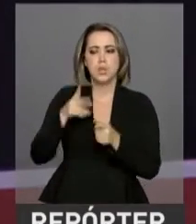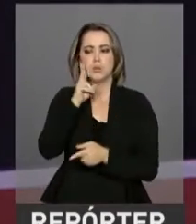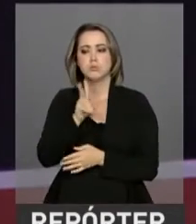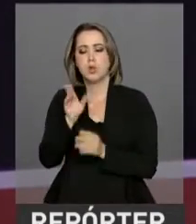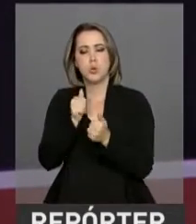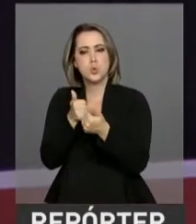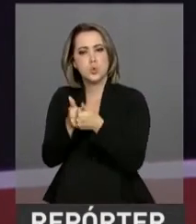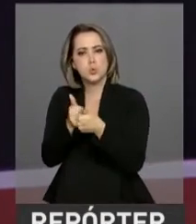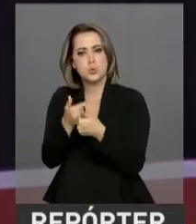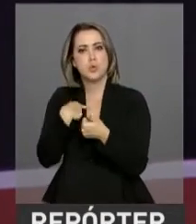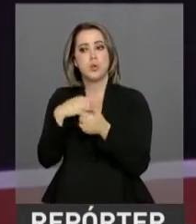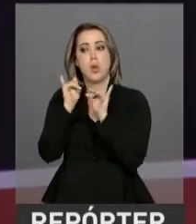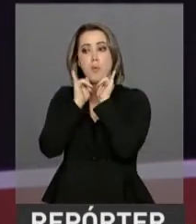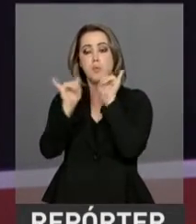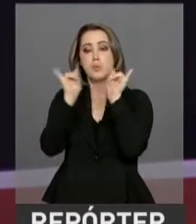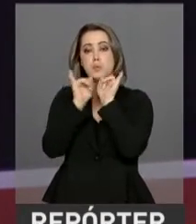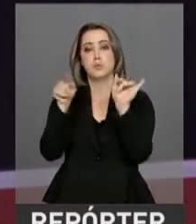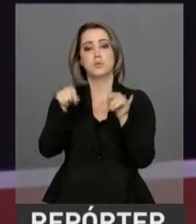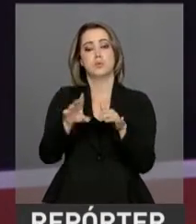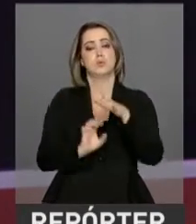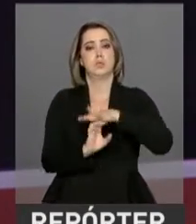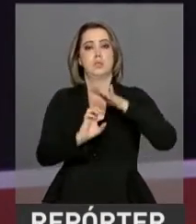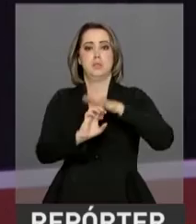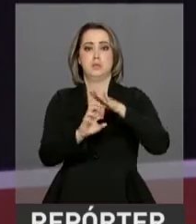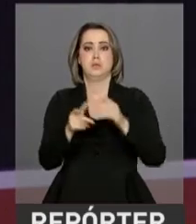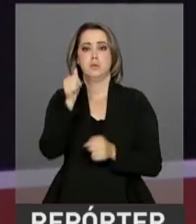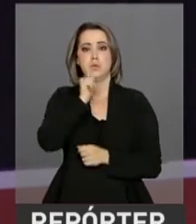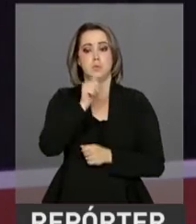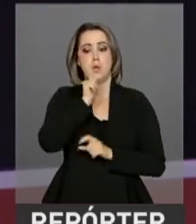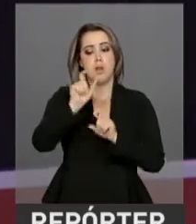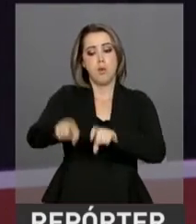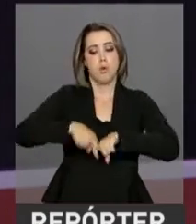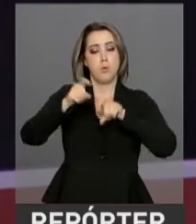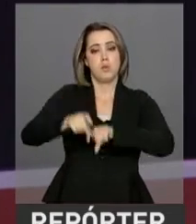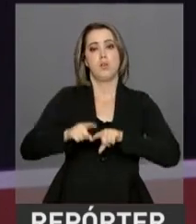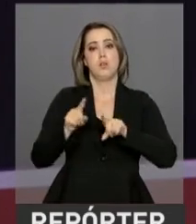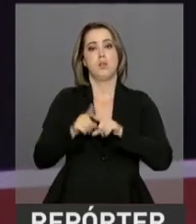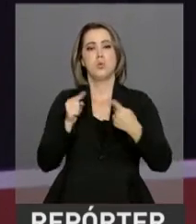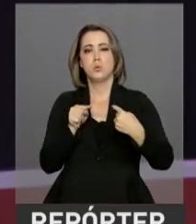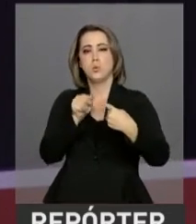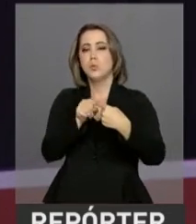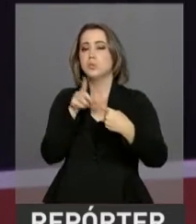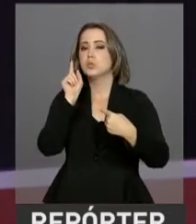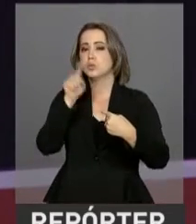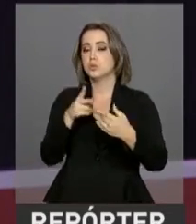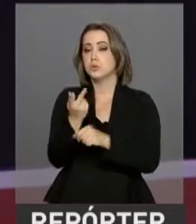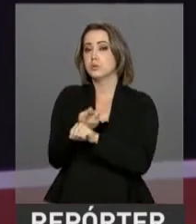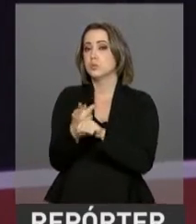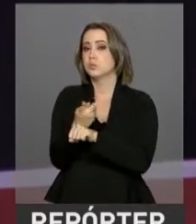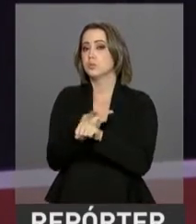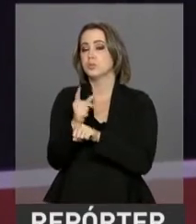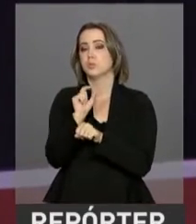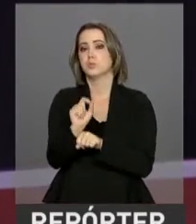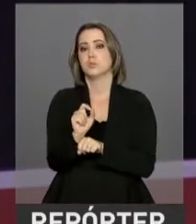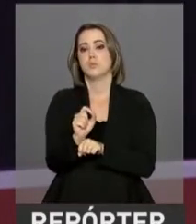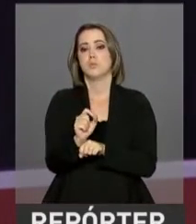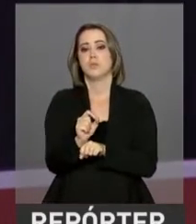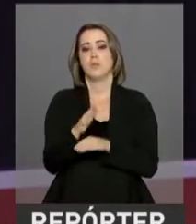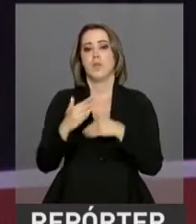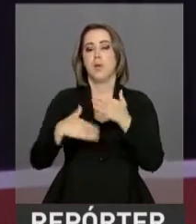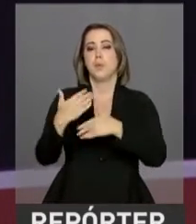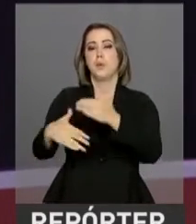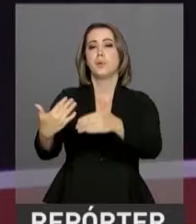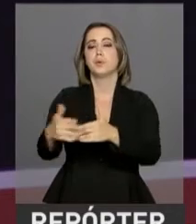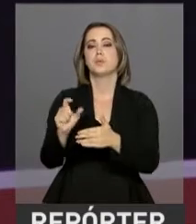dar publicidade ao empreendedorismo da mulher rural, no sentido realmente de se buscar realmente a